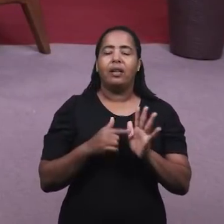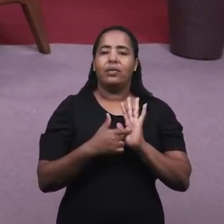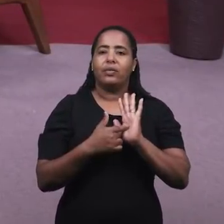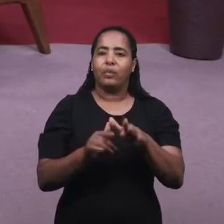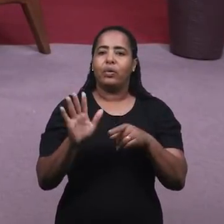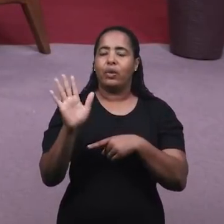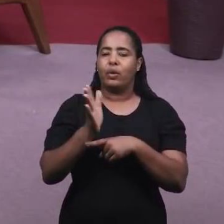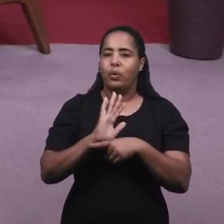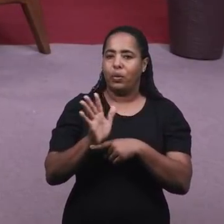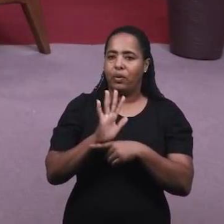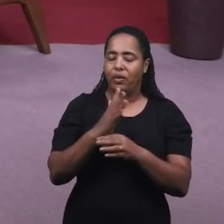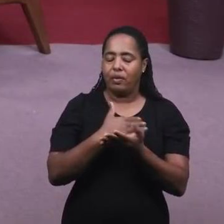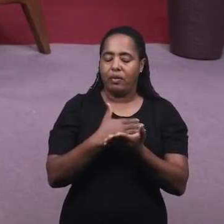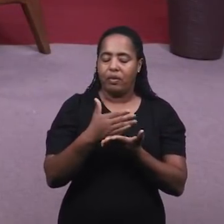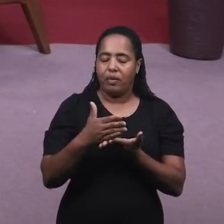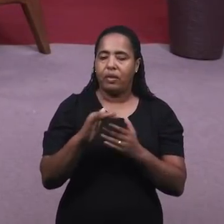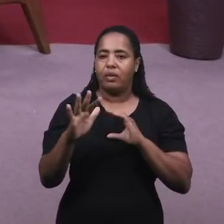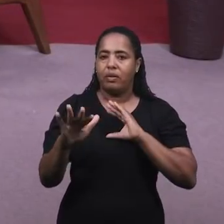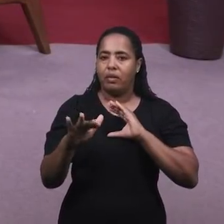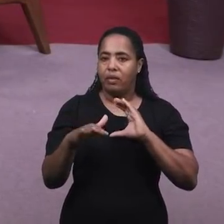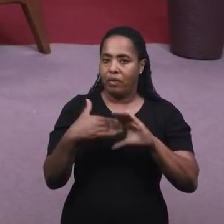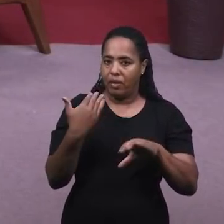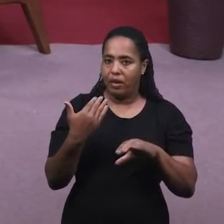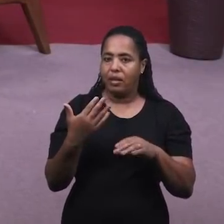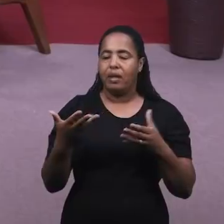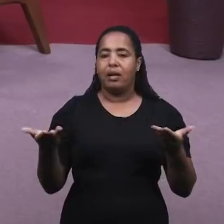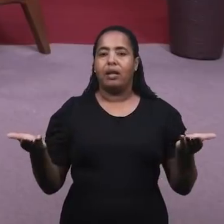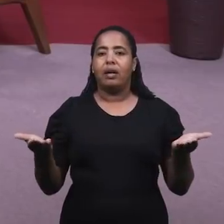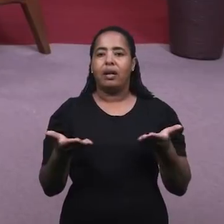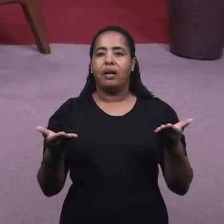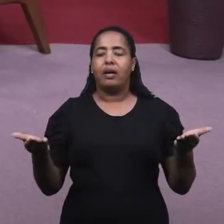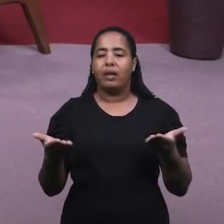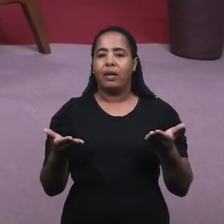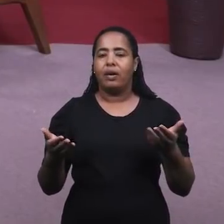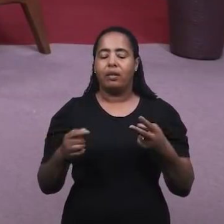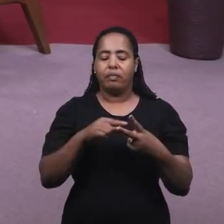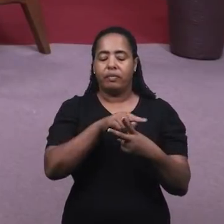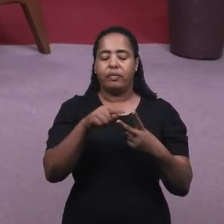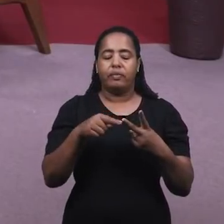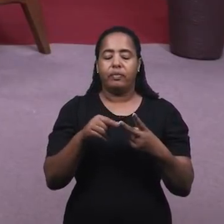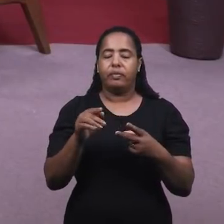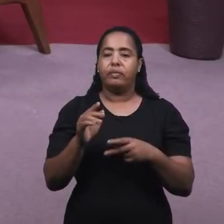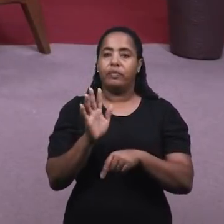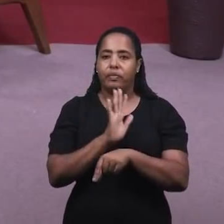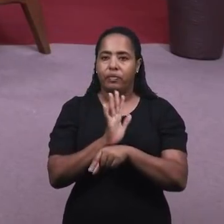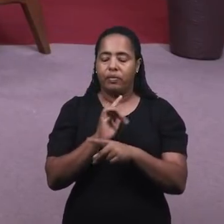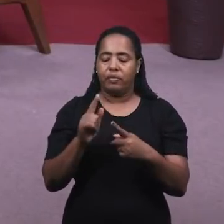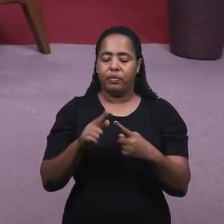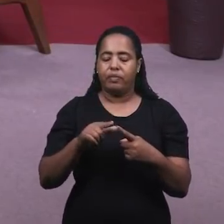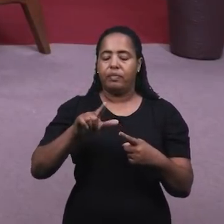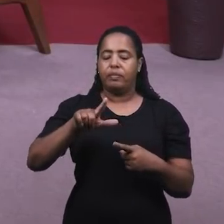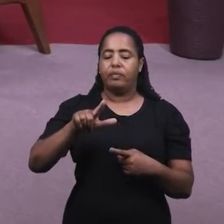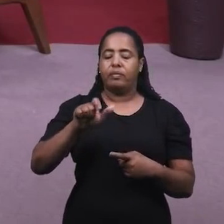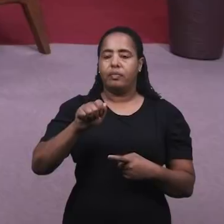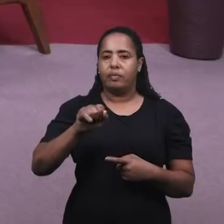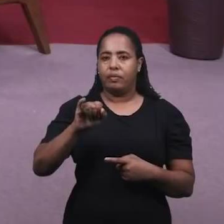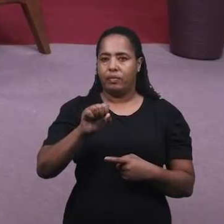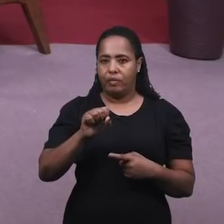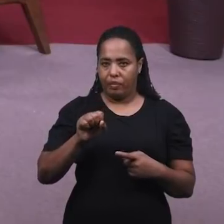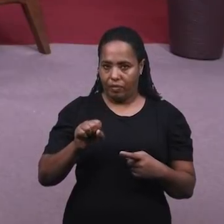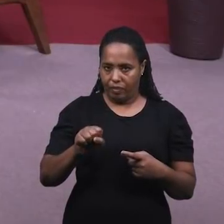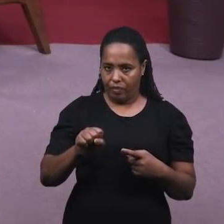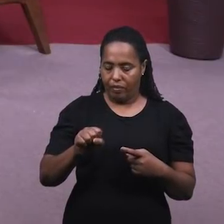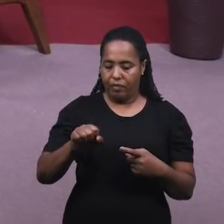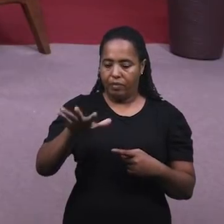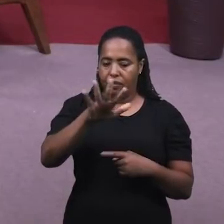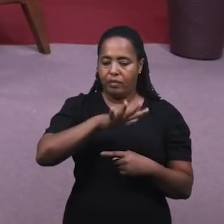os vídeos no início que foram enviados, e nós vamos trazer aqui 2 vídeos. Um foi mandado pela nossa irmã Laís, ela